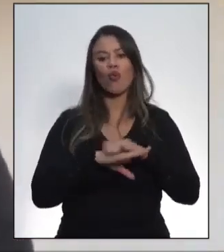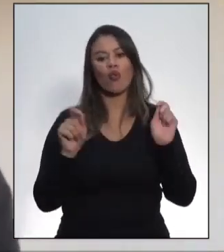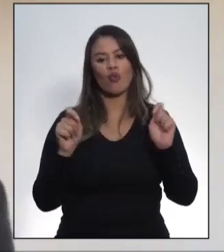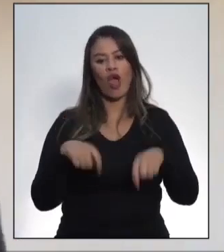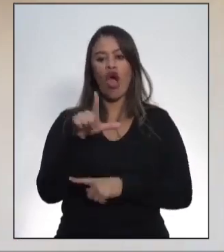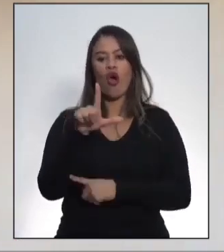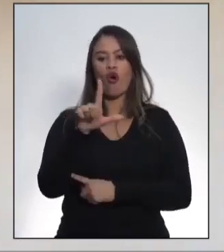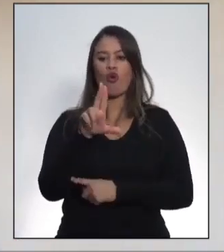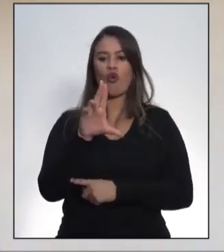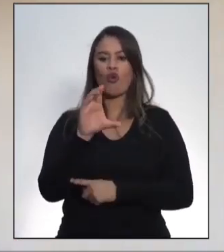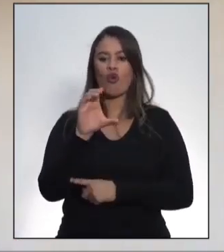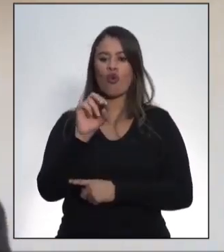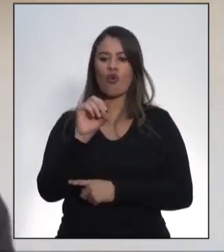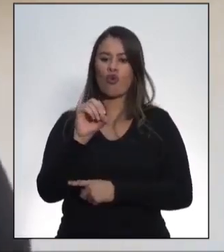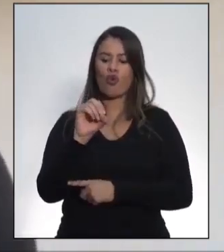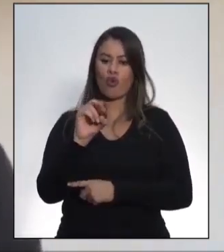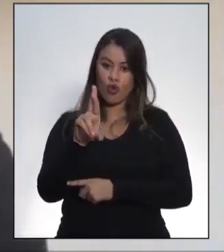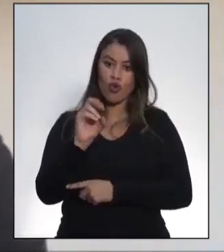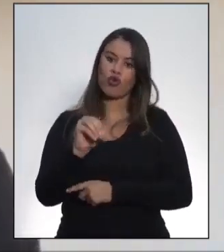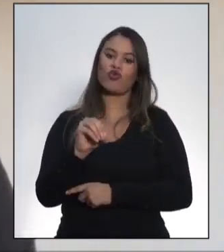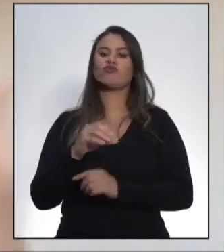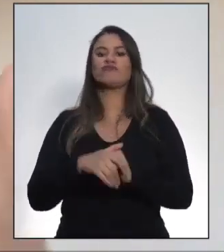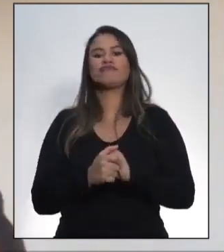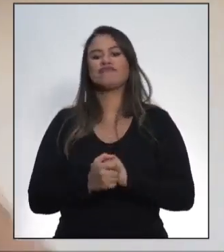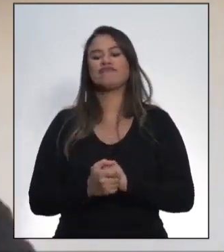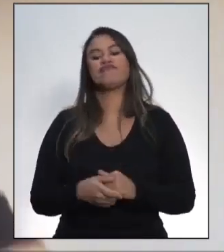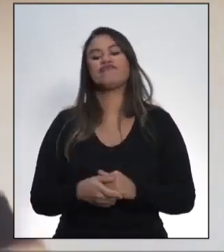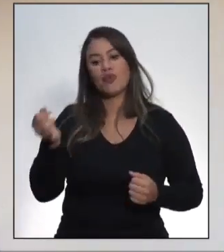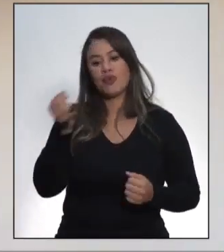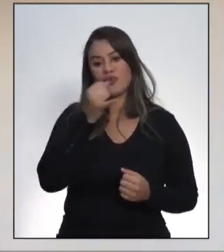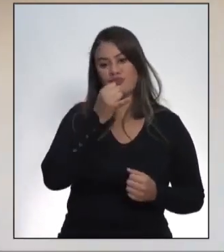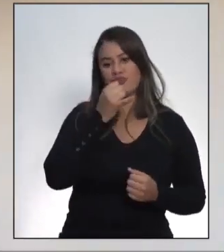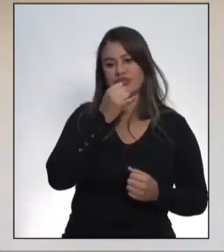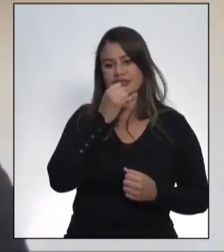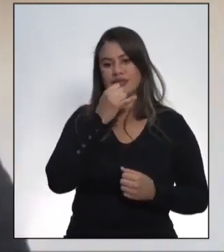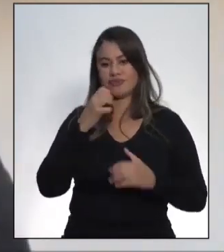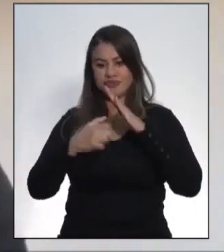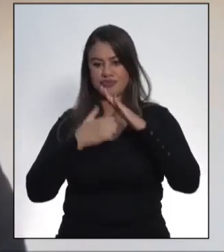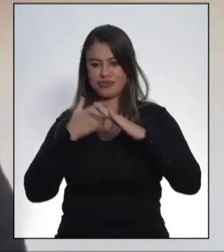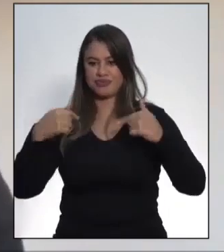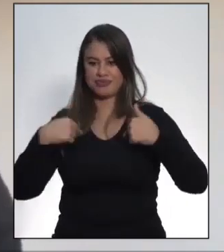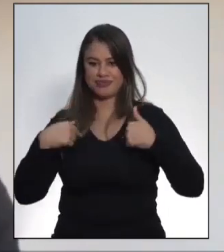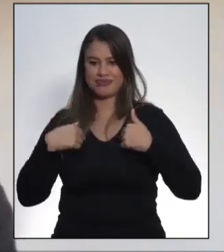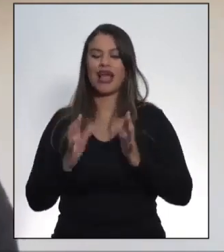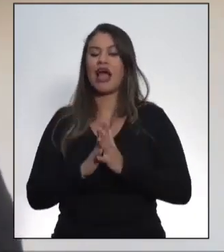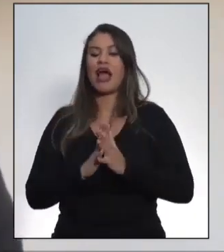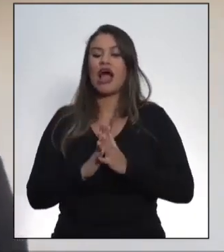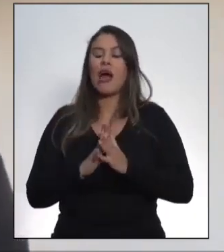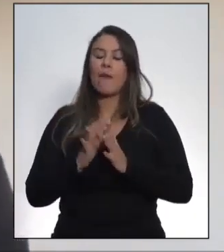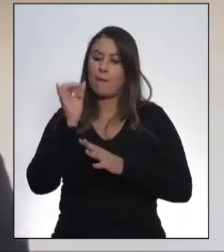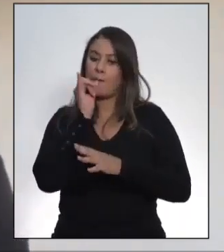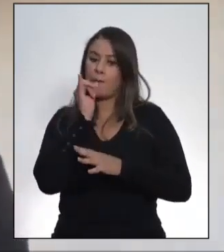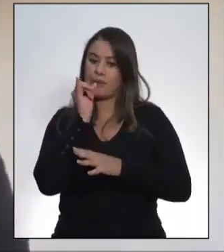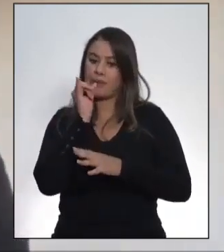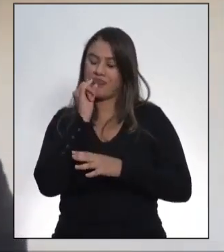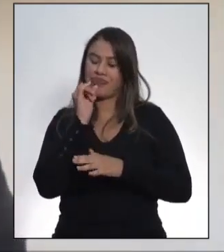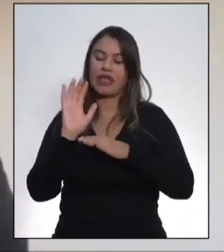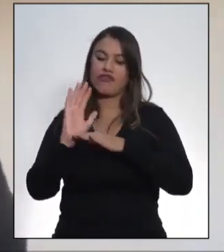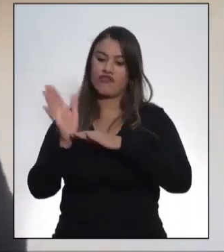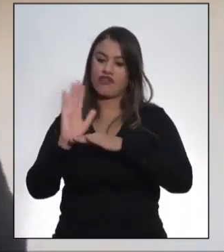no Descomplica. Se nós vendemos videoaulas pela internet, nós temos alguns custos que são